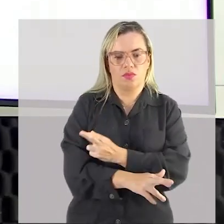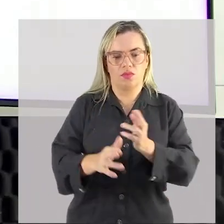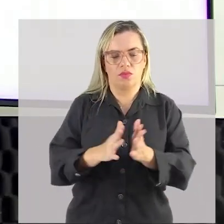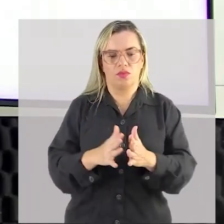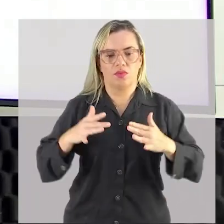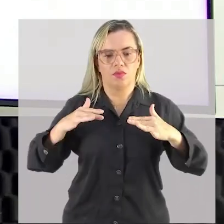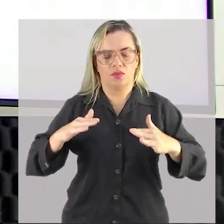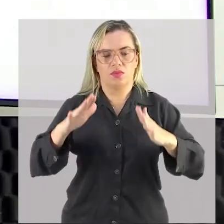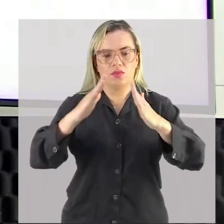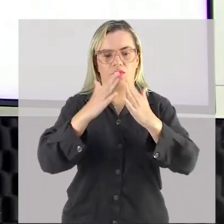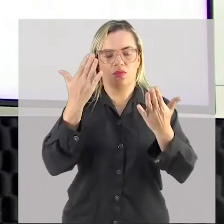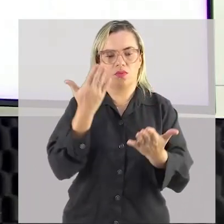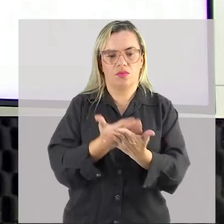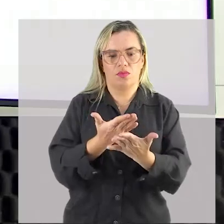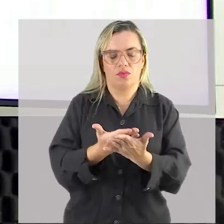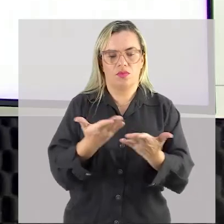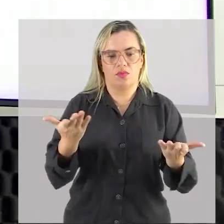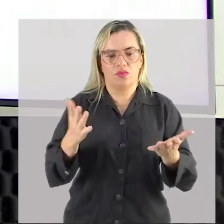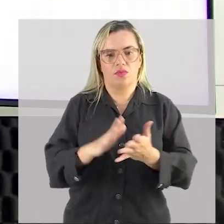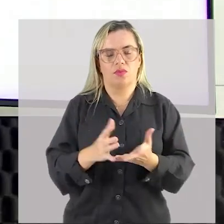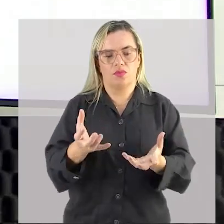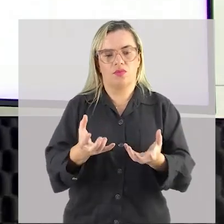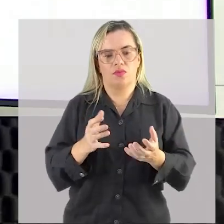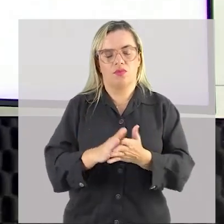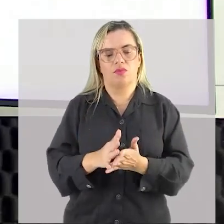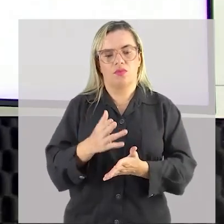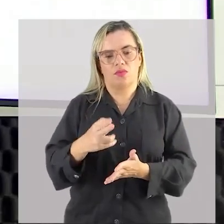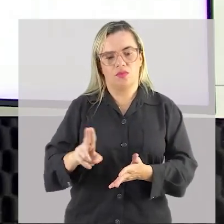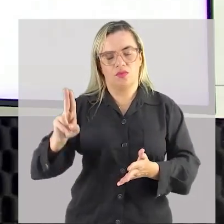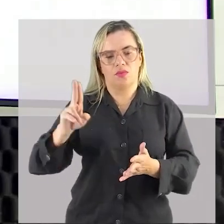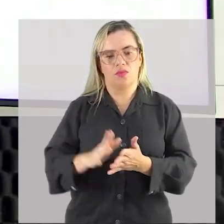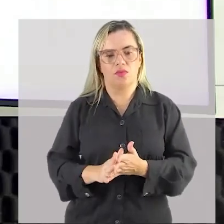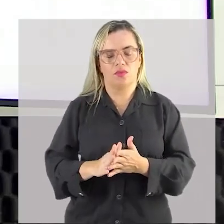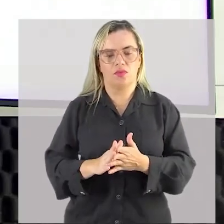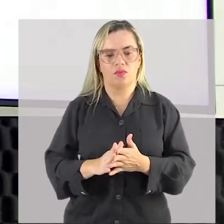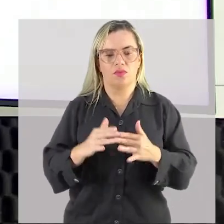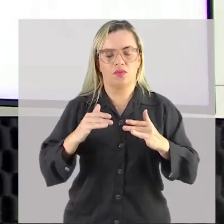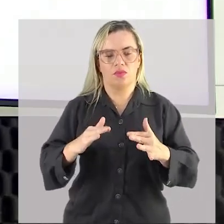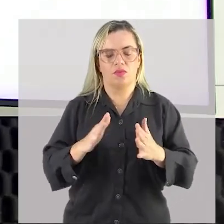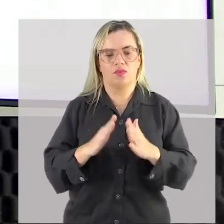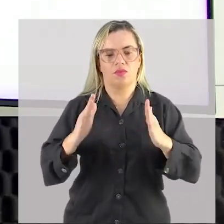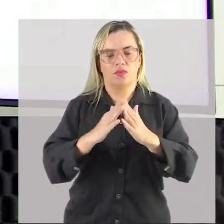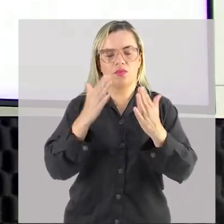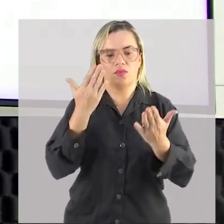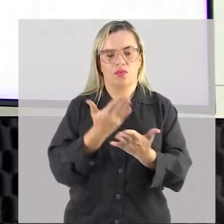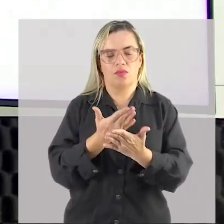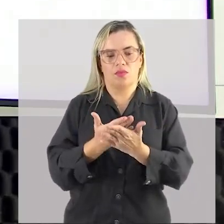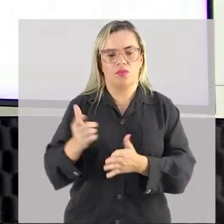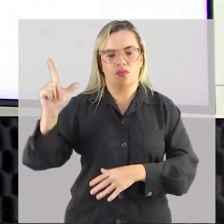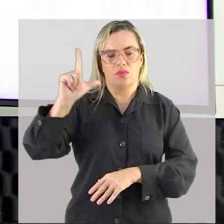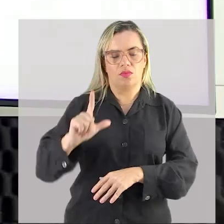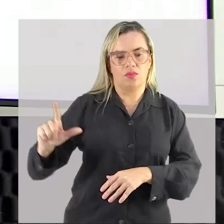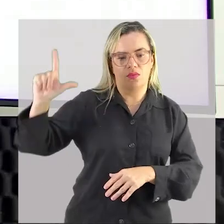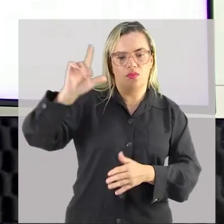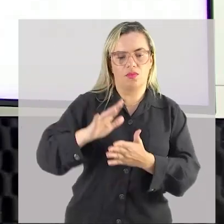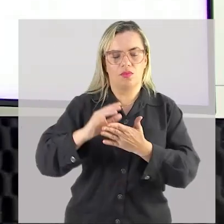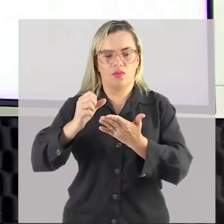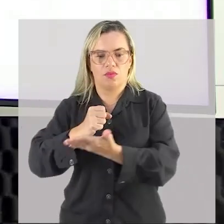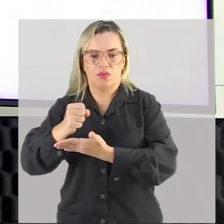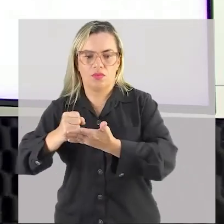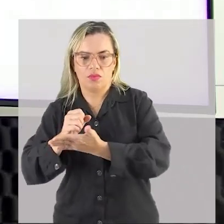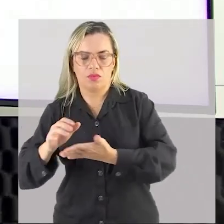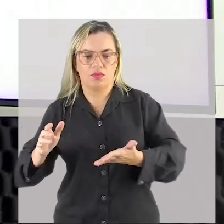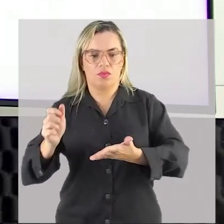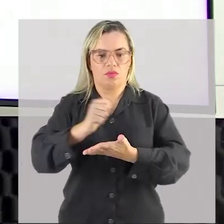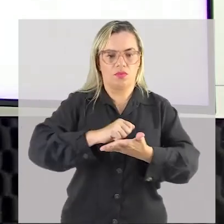corrente essa escola esse movimento como queiram chamar movimento literário tá bom que em casa o autor